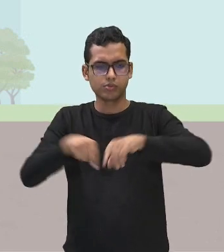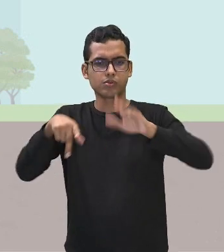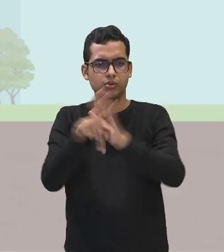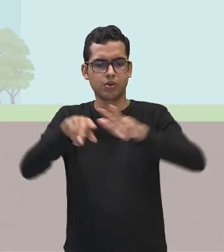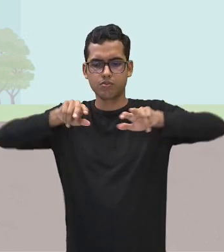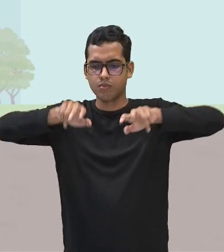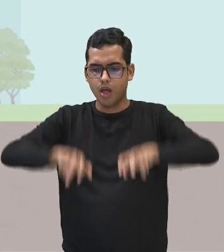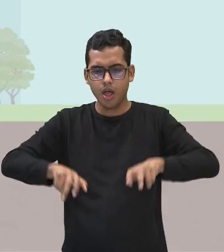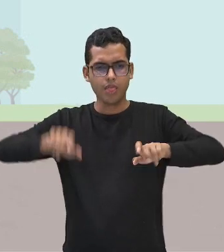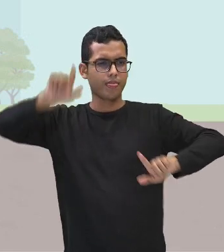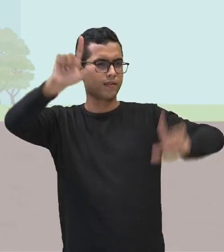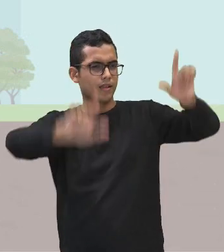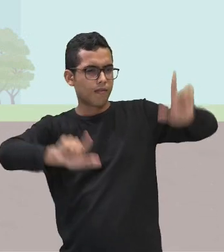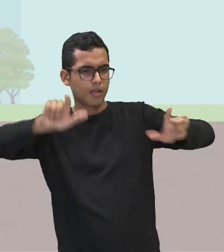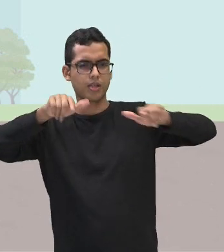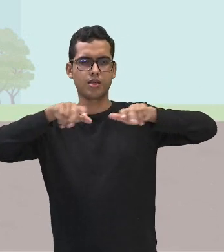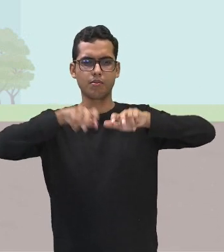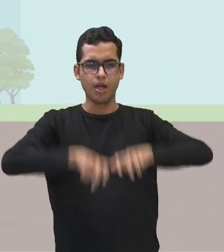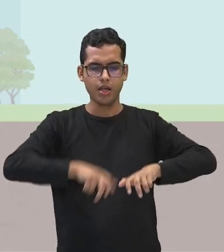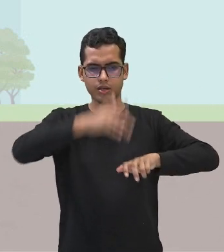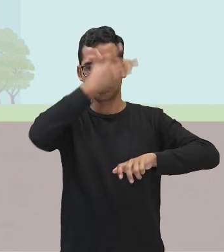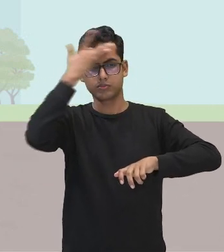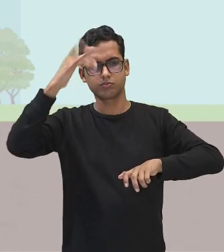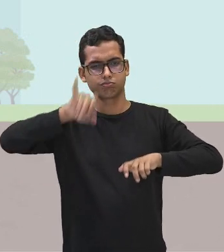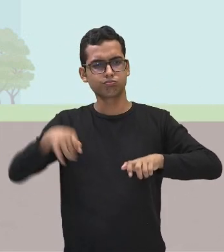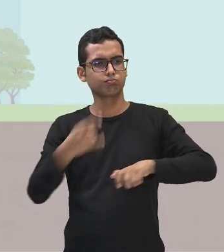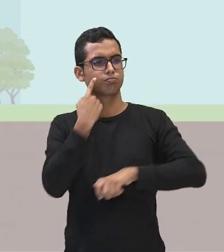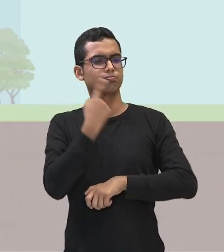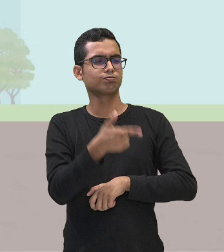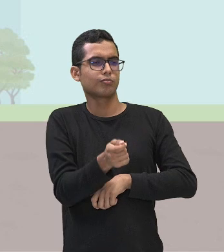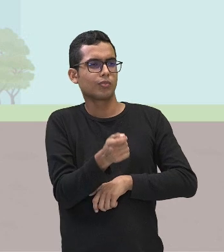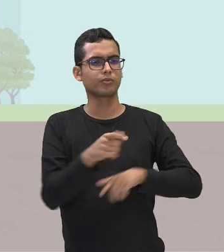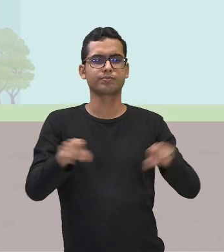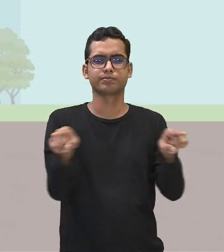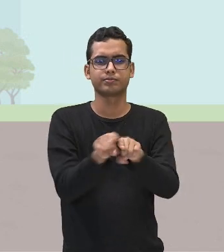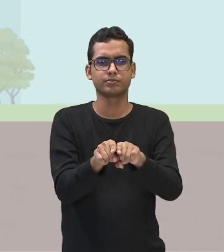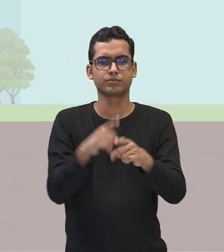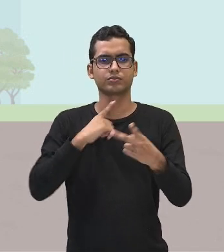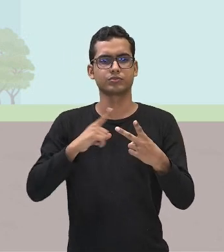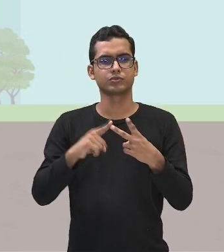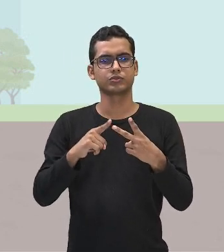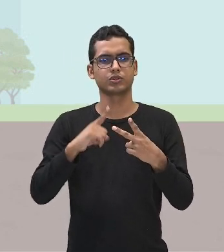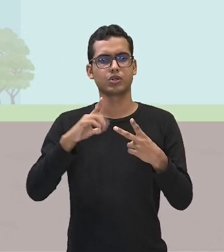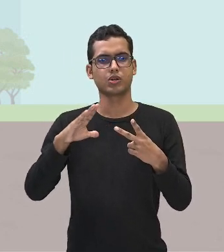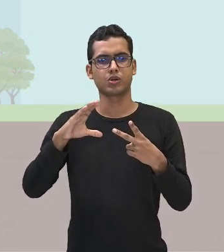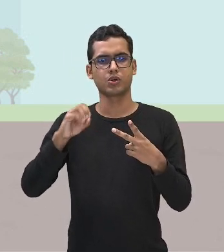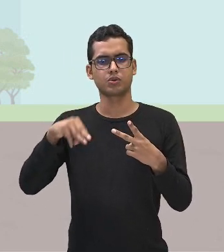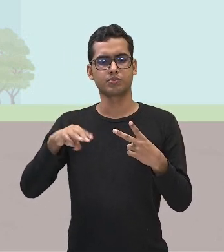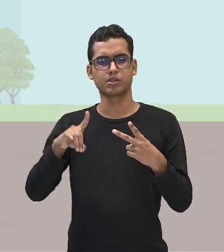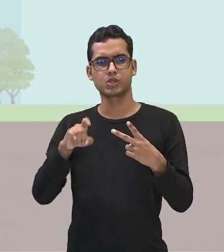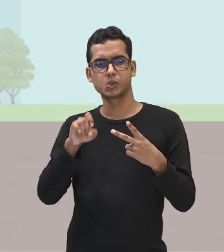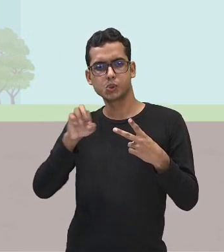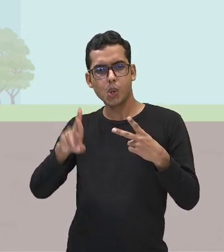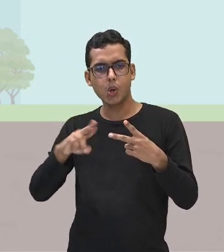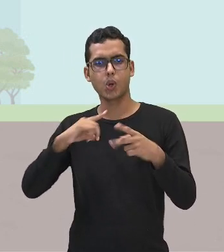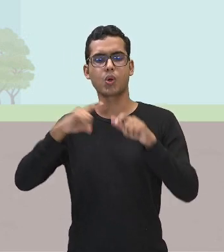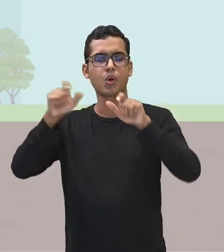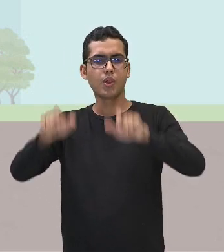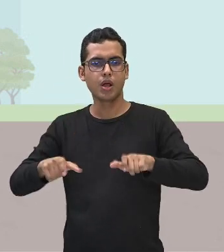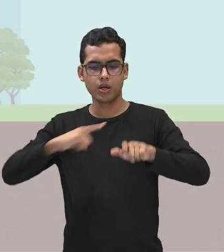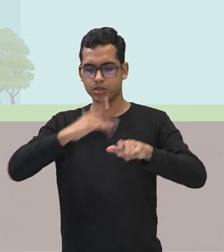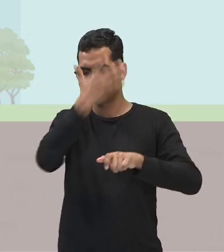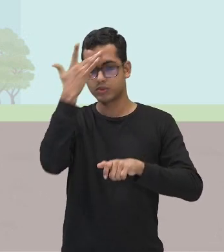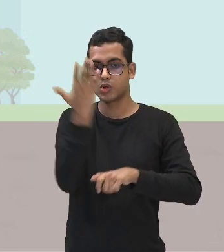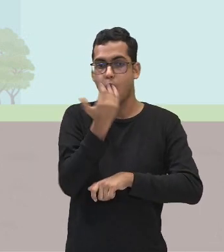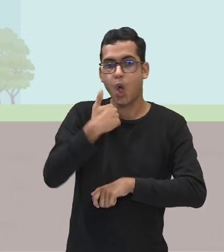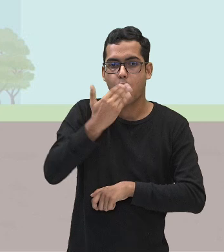de jantar, onde as pessoas comem. El techo, observem aqui, que é o teto da